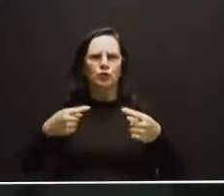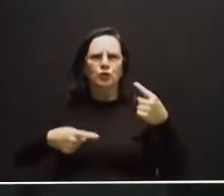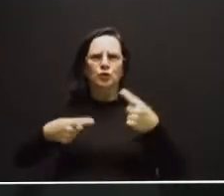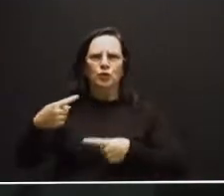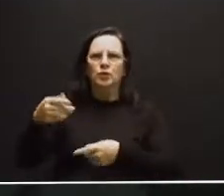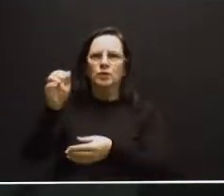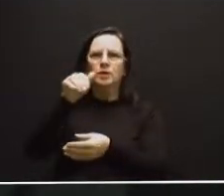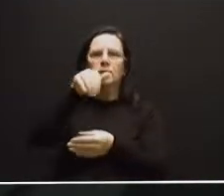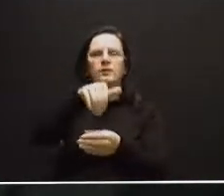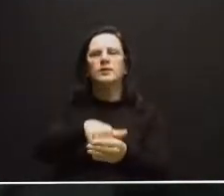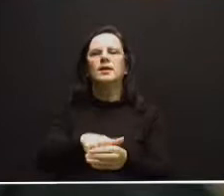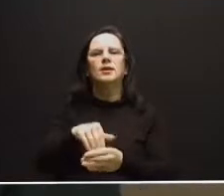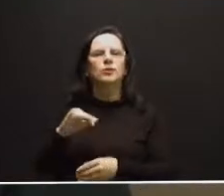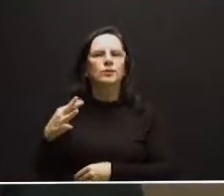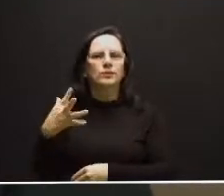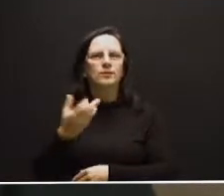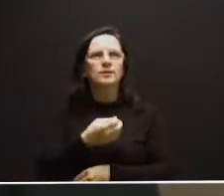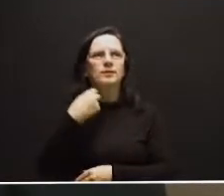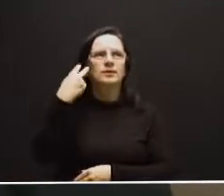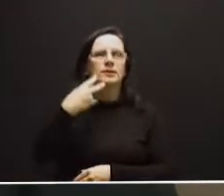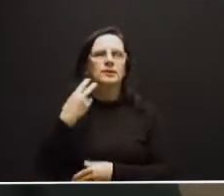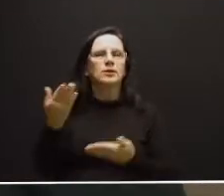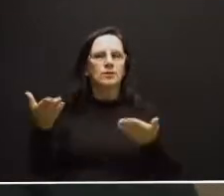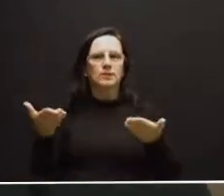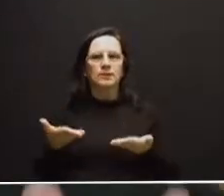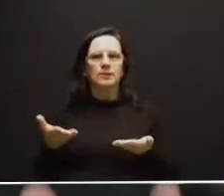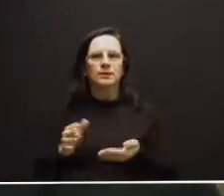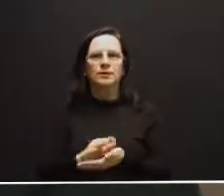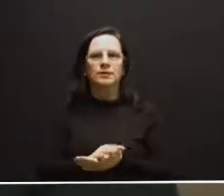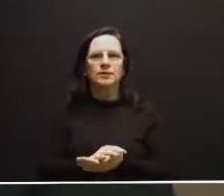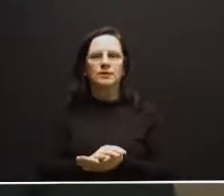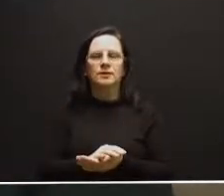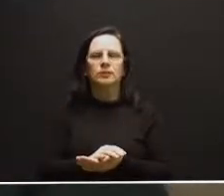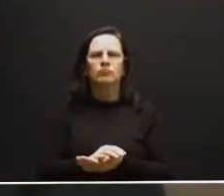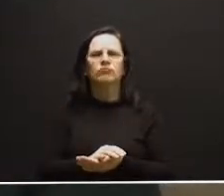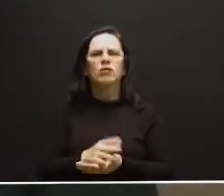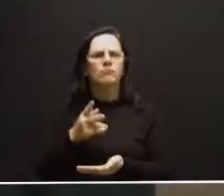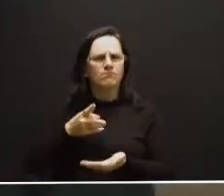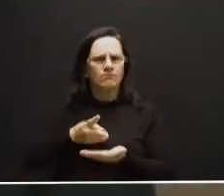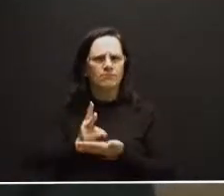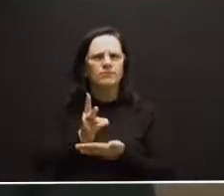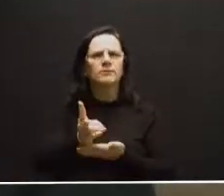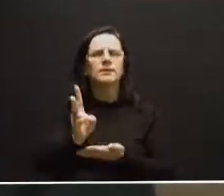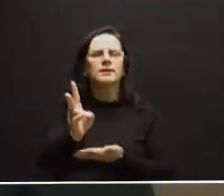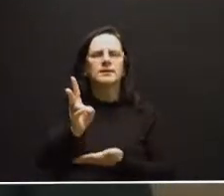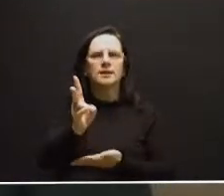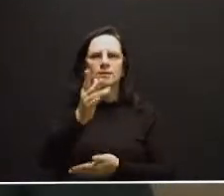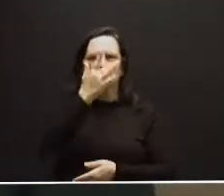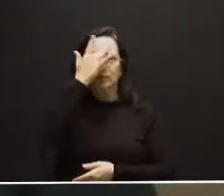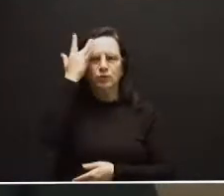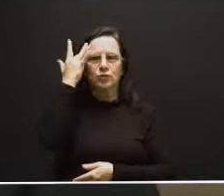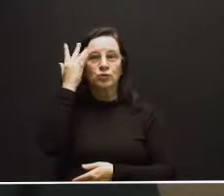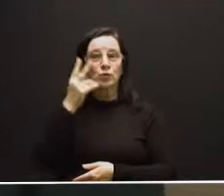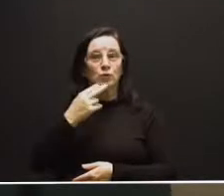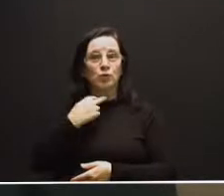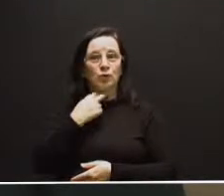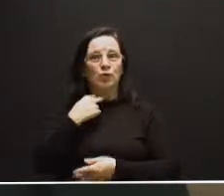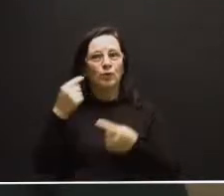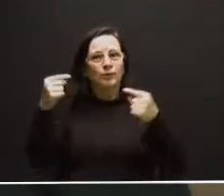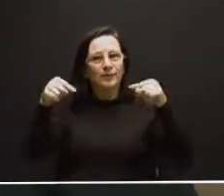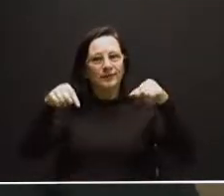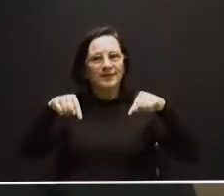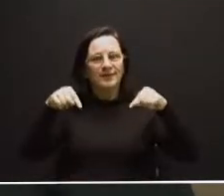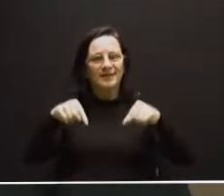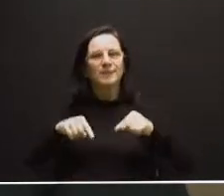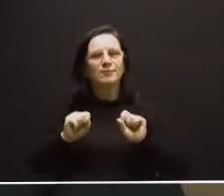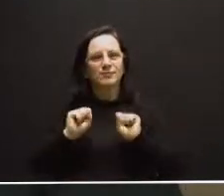pelos vereadores neste plenário digo isso constantemente volta a repetir que se você não puder comparecer aqui